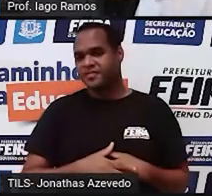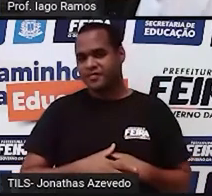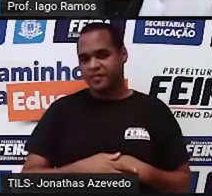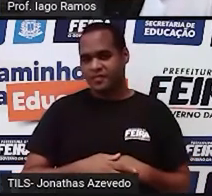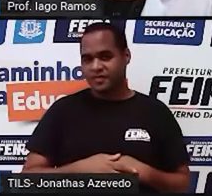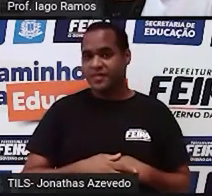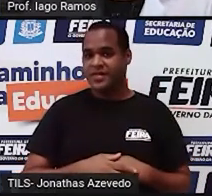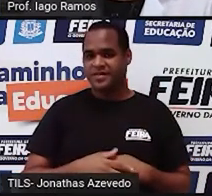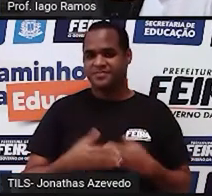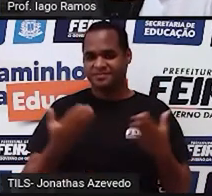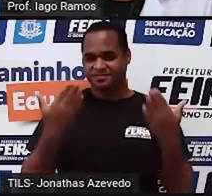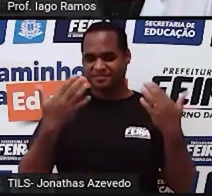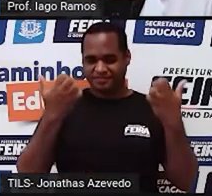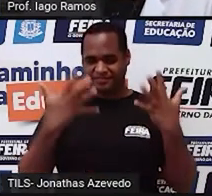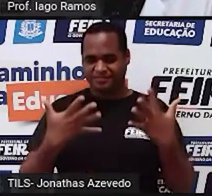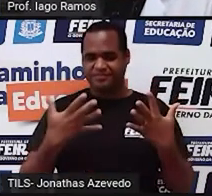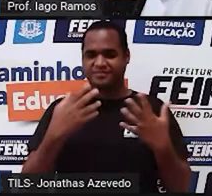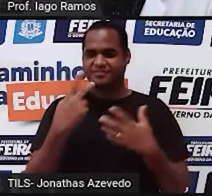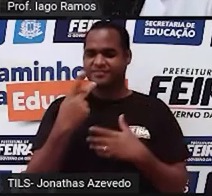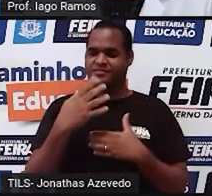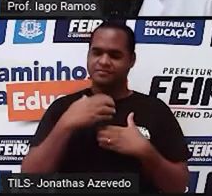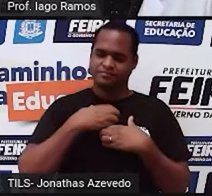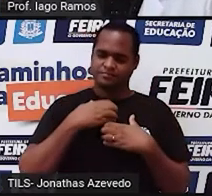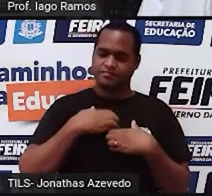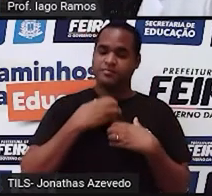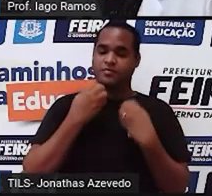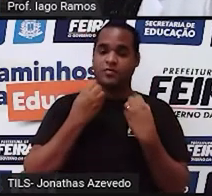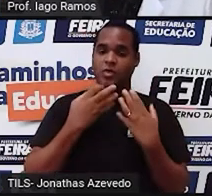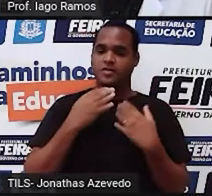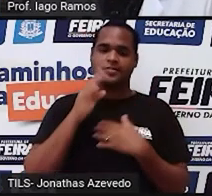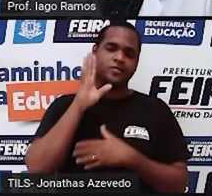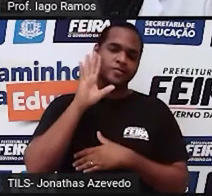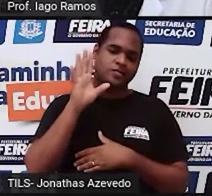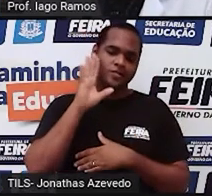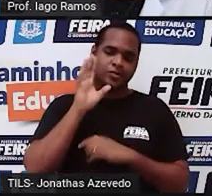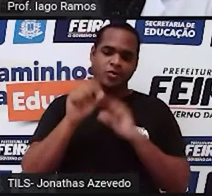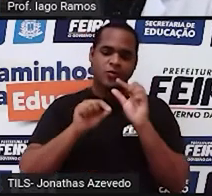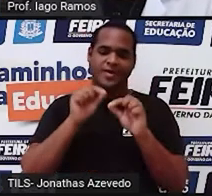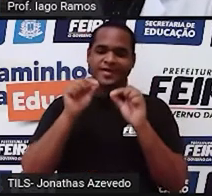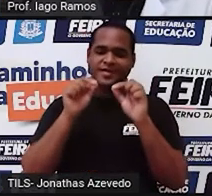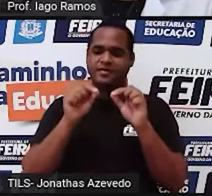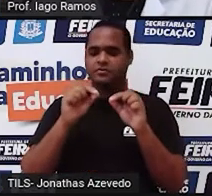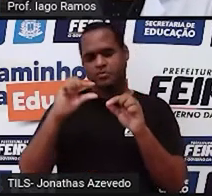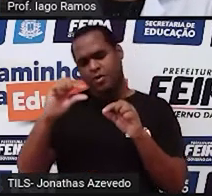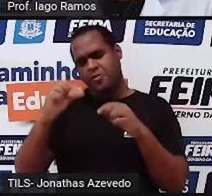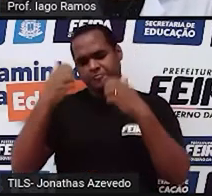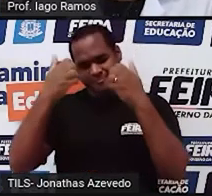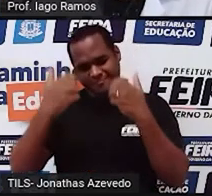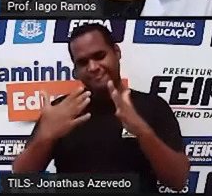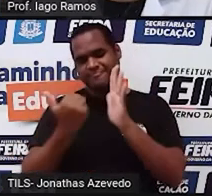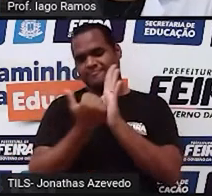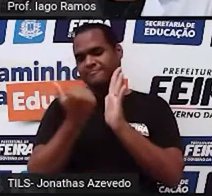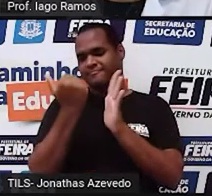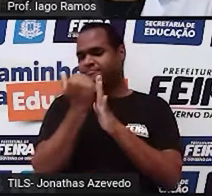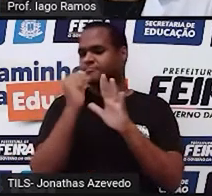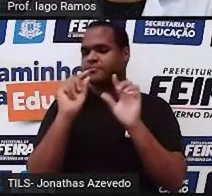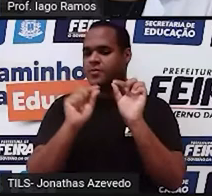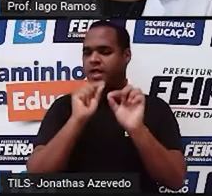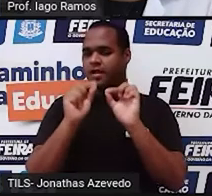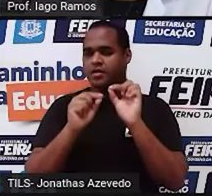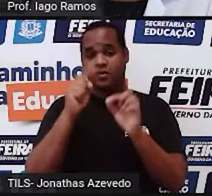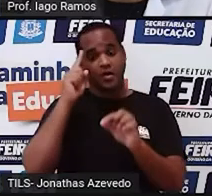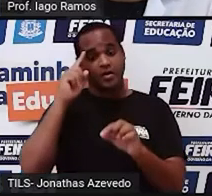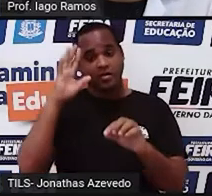vamos para aquele momento Zinho né é de reflexão Bora refletir um pouquinho e geralmente essa reflexão